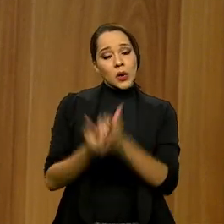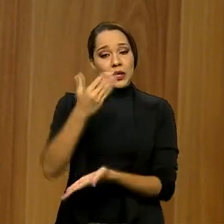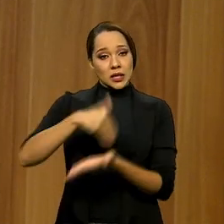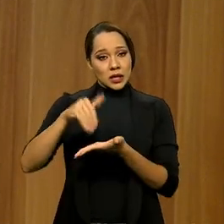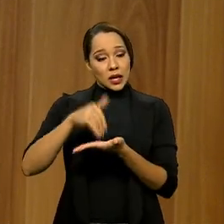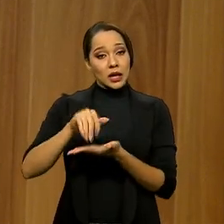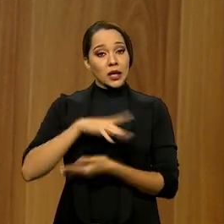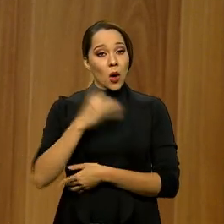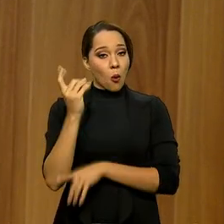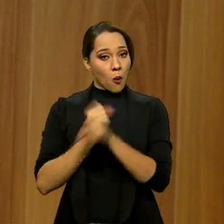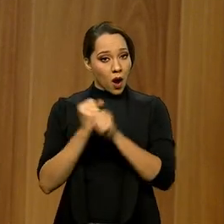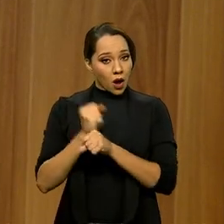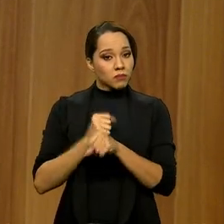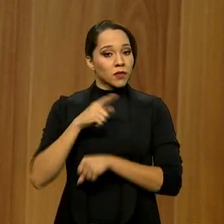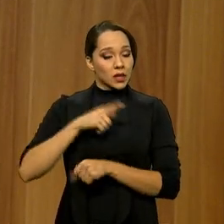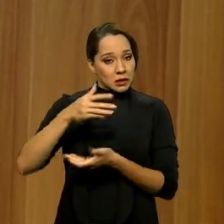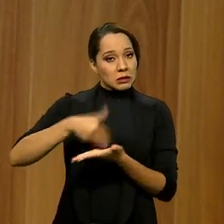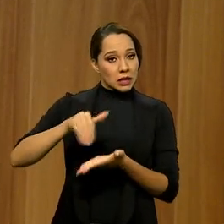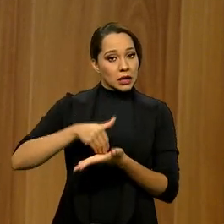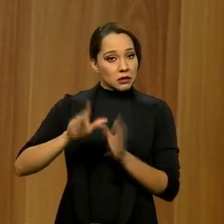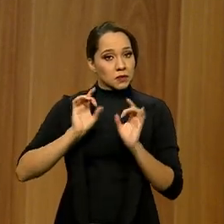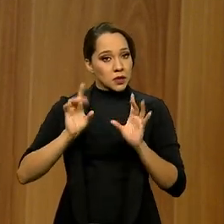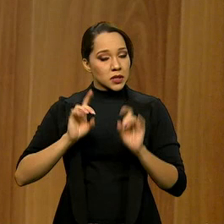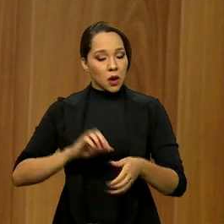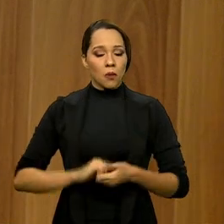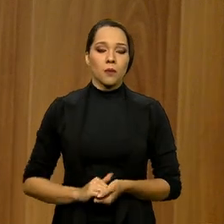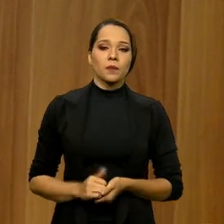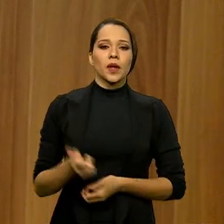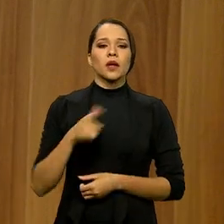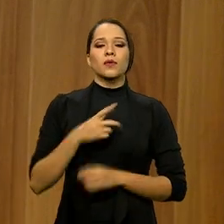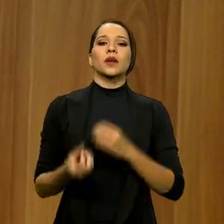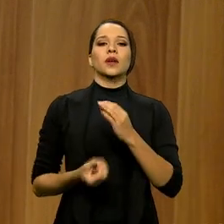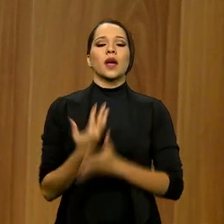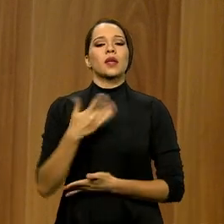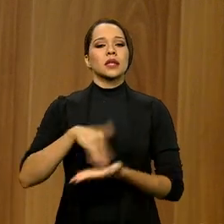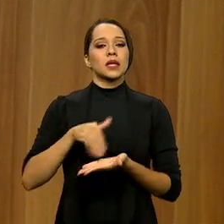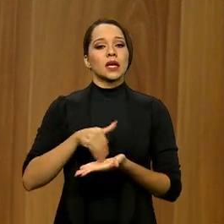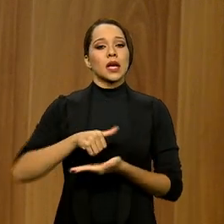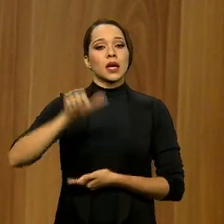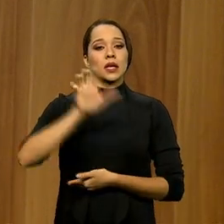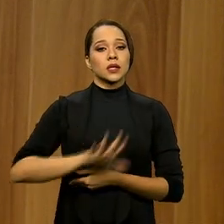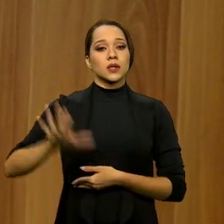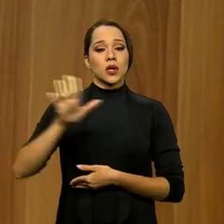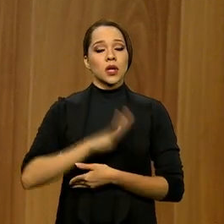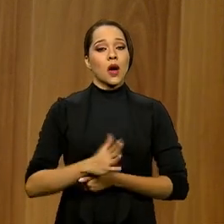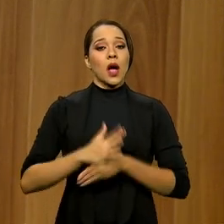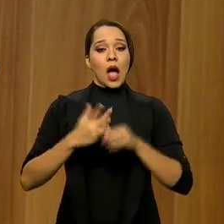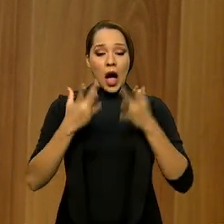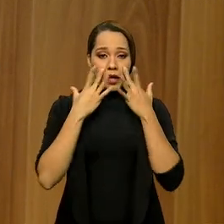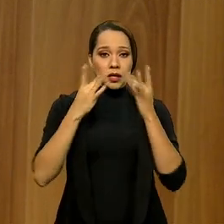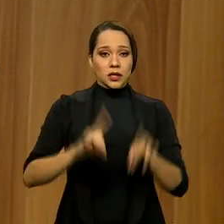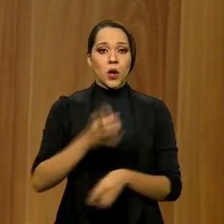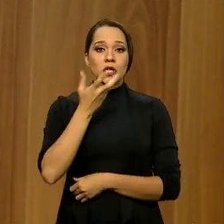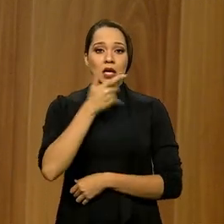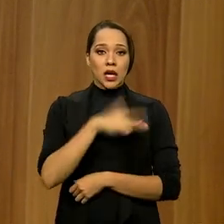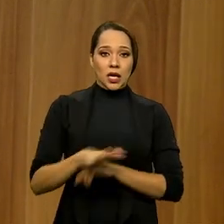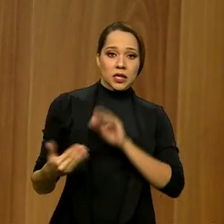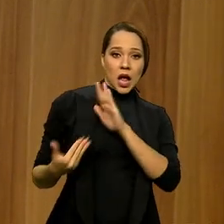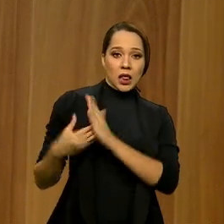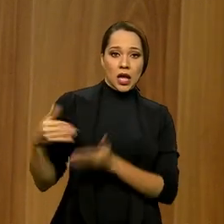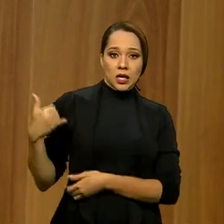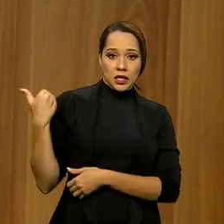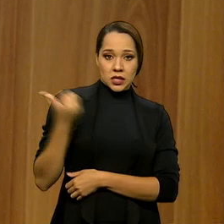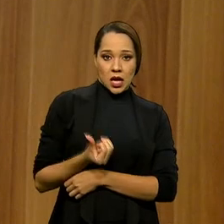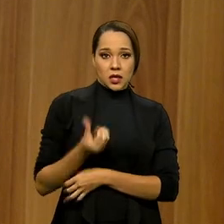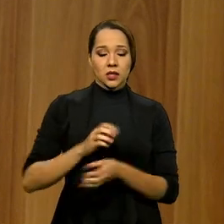ano, né? Ela foi criada, que é a Secretaria Nacional de Atenção à Primeira Infância, que cuida especificamente